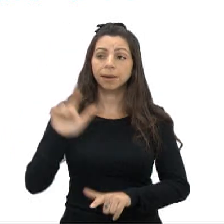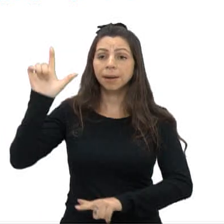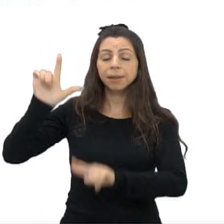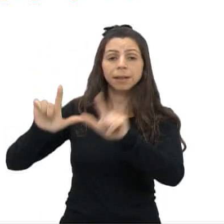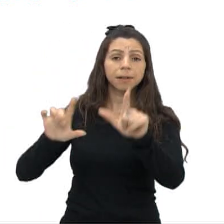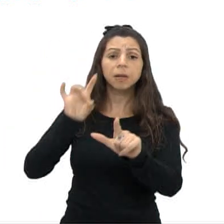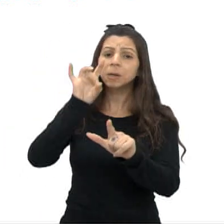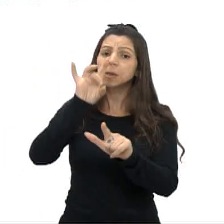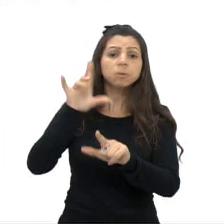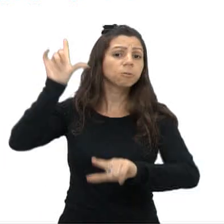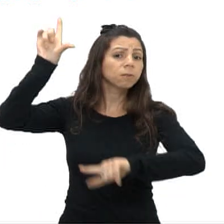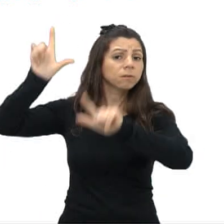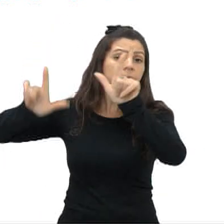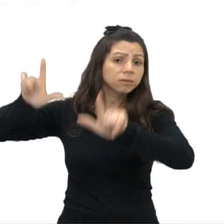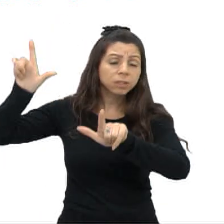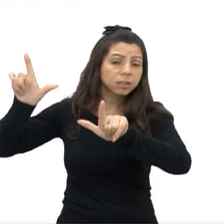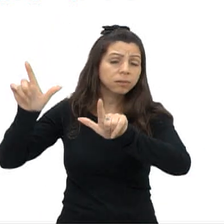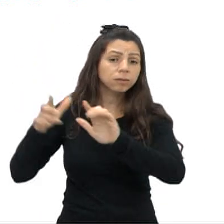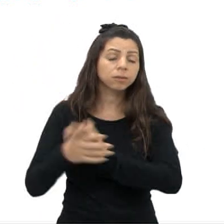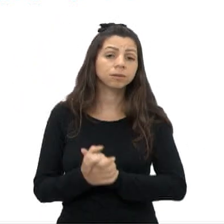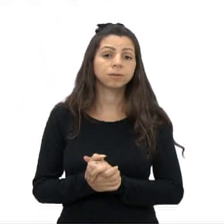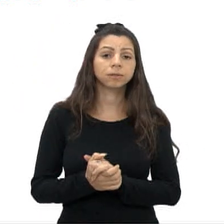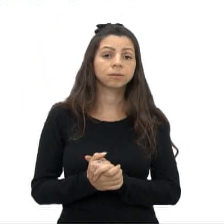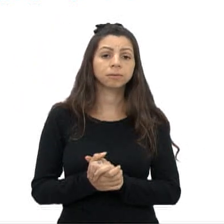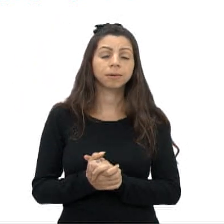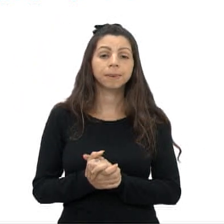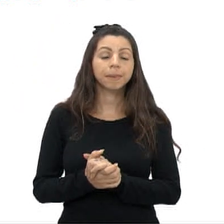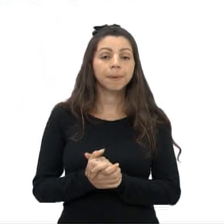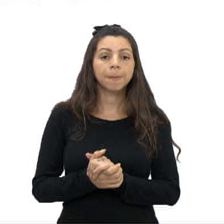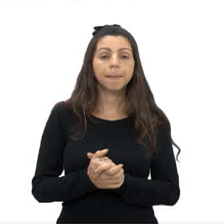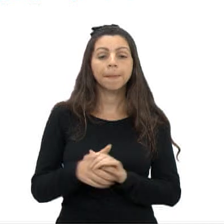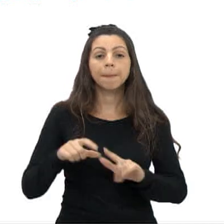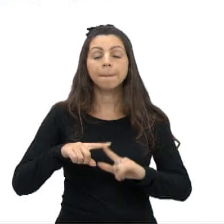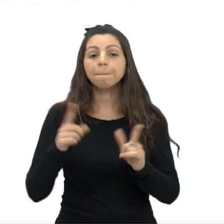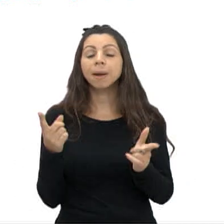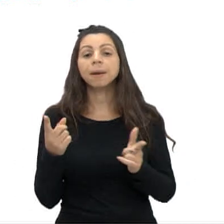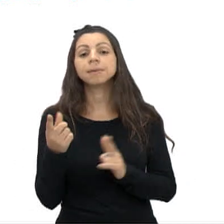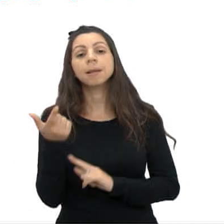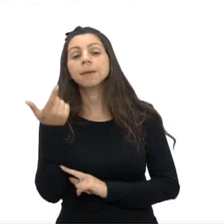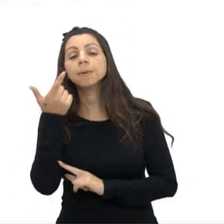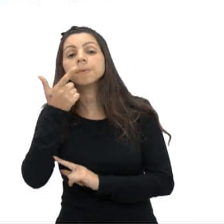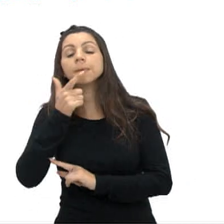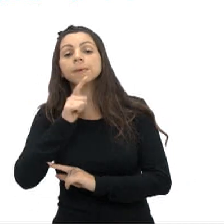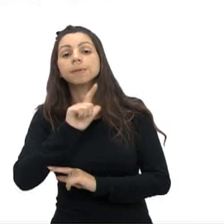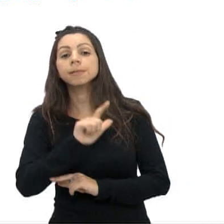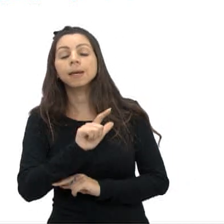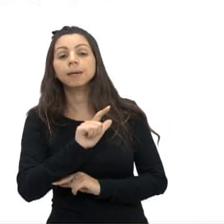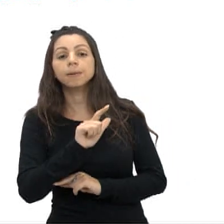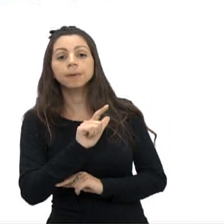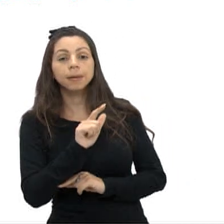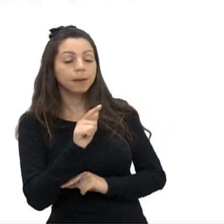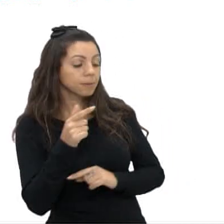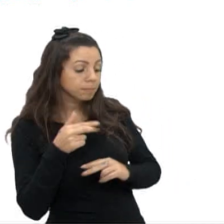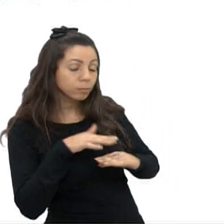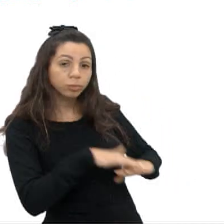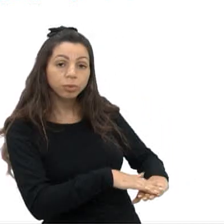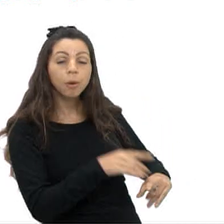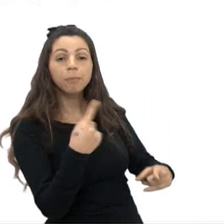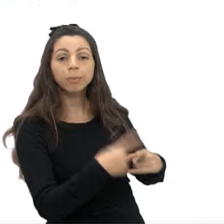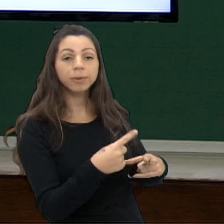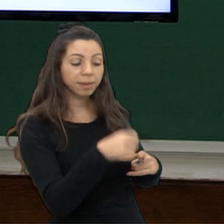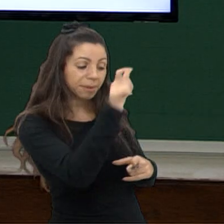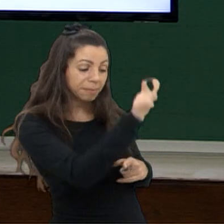é um eletrodoméstico, mas ela não consegue convencê-lo, pois para ele a TV é a razão de viver.